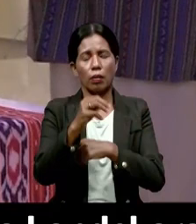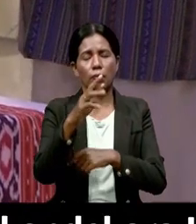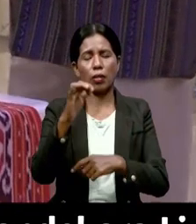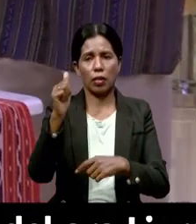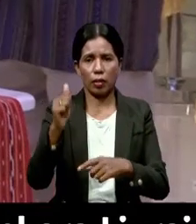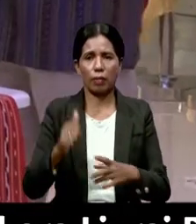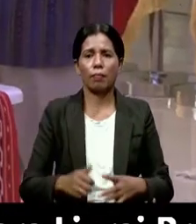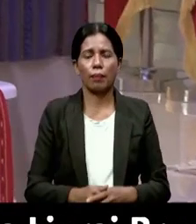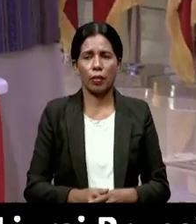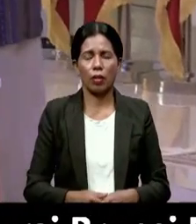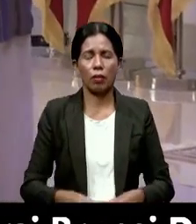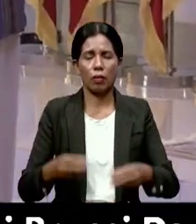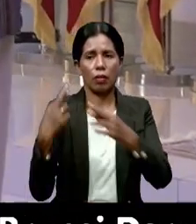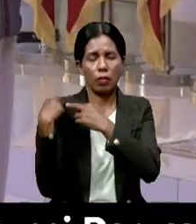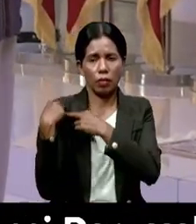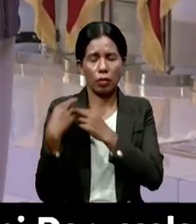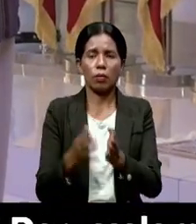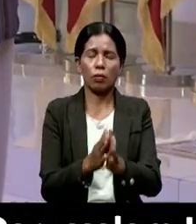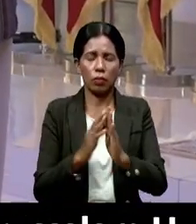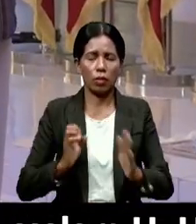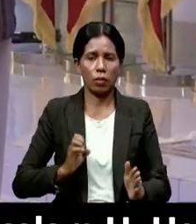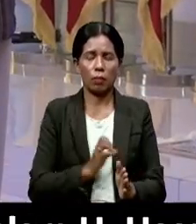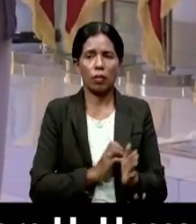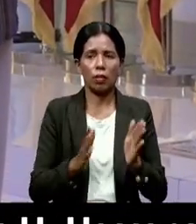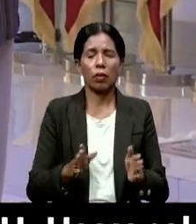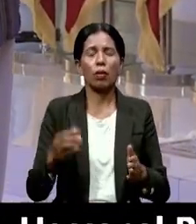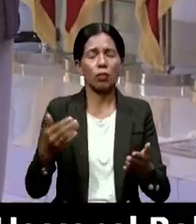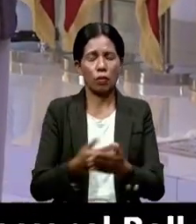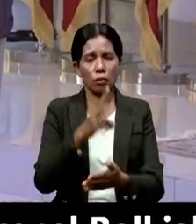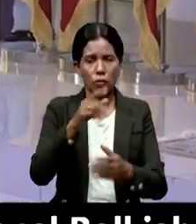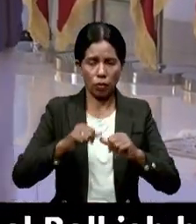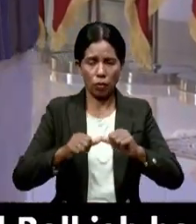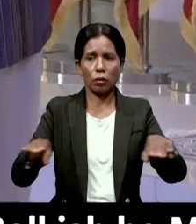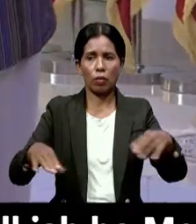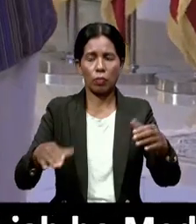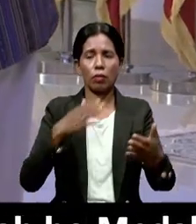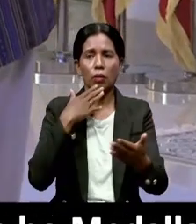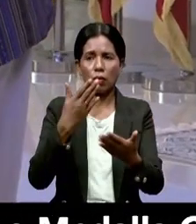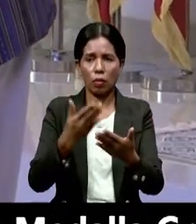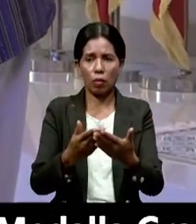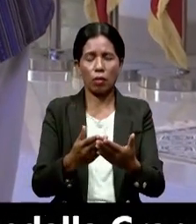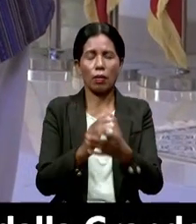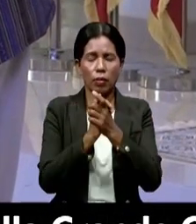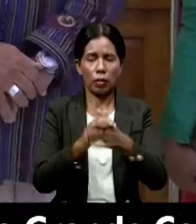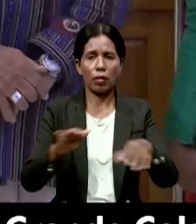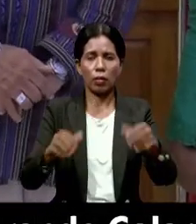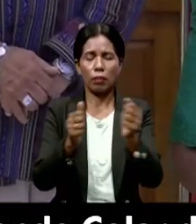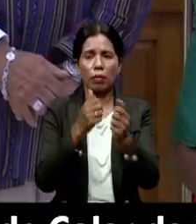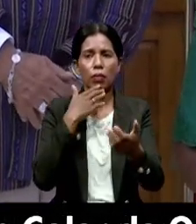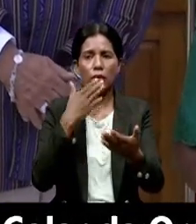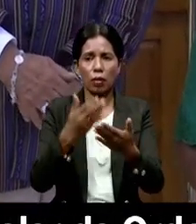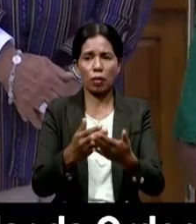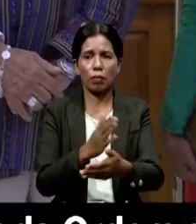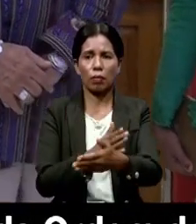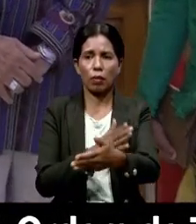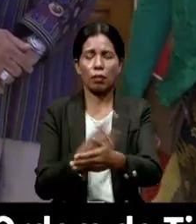Cairo. A foi posse orta husu embaixador Fong Ruane atu continuo serviço profissional onde a metin relação bilateral atu promove na